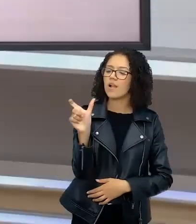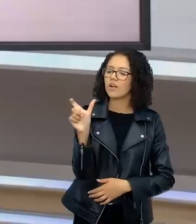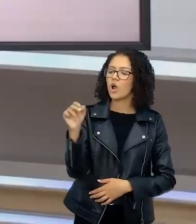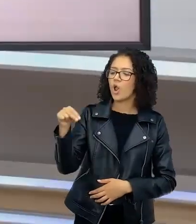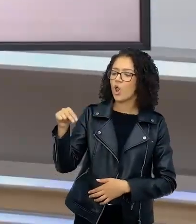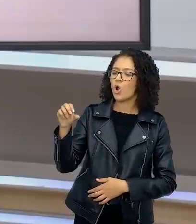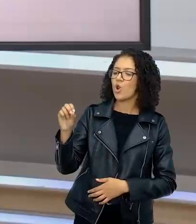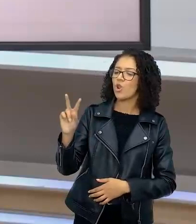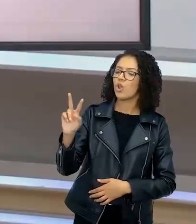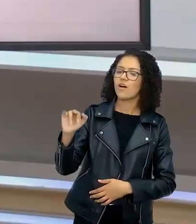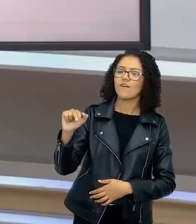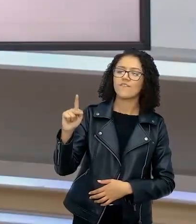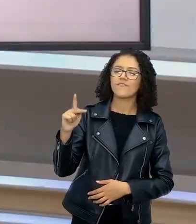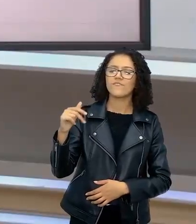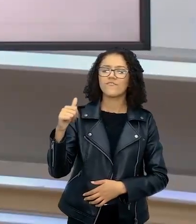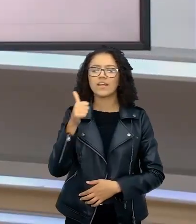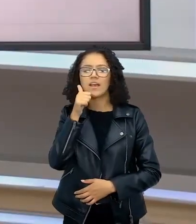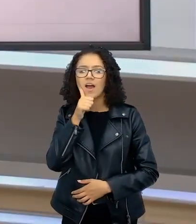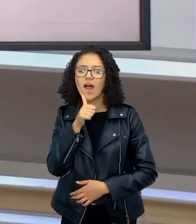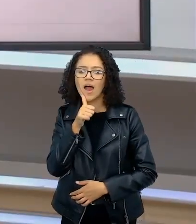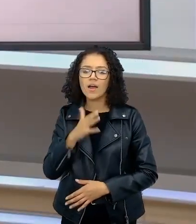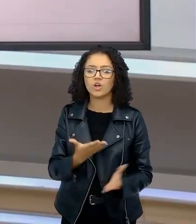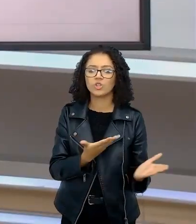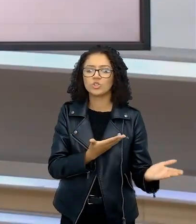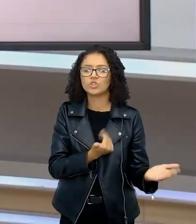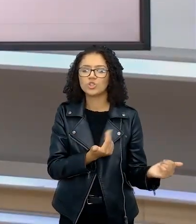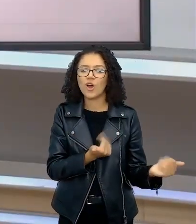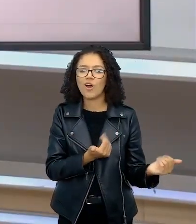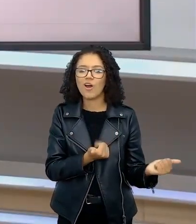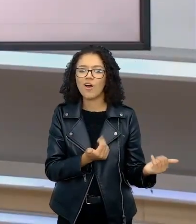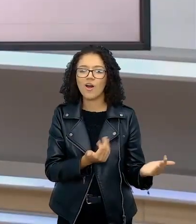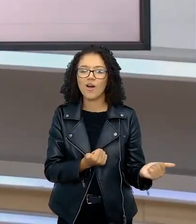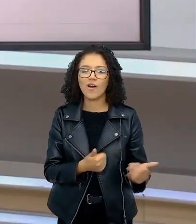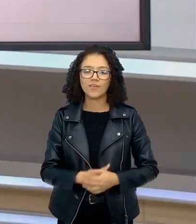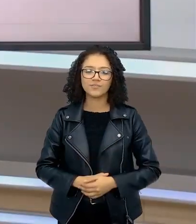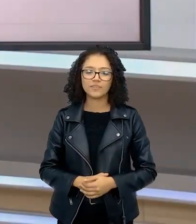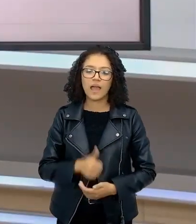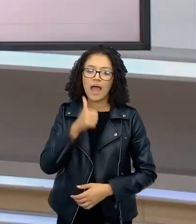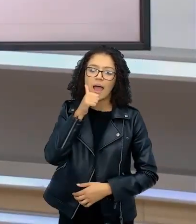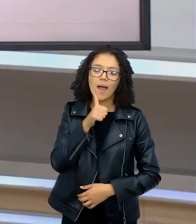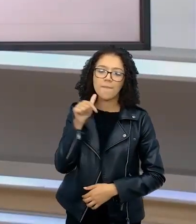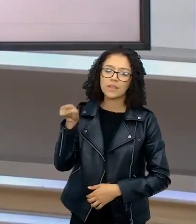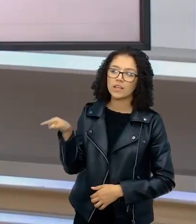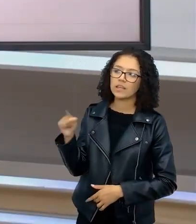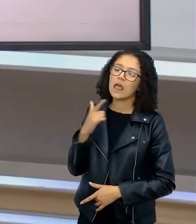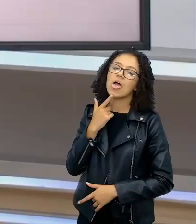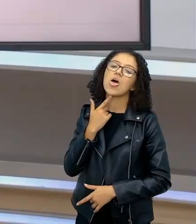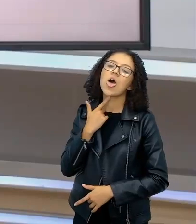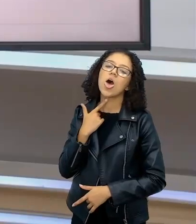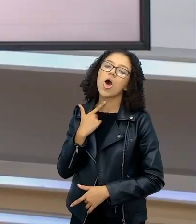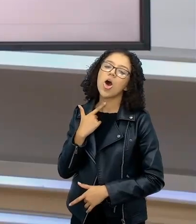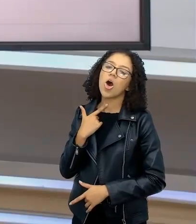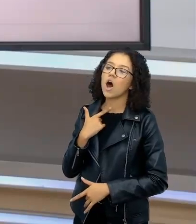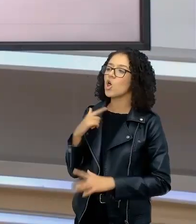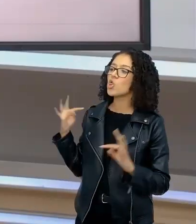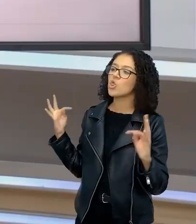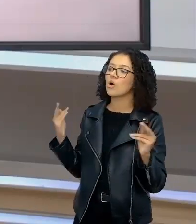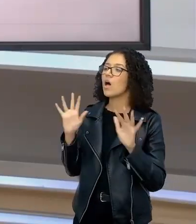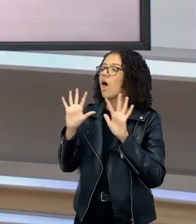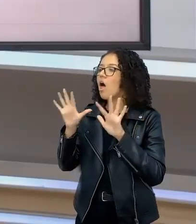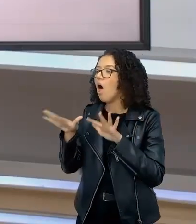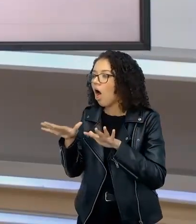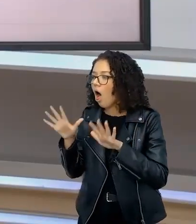a gente tem essa ideia da novinha como sendo a menina desejada, como sendo a menina que todo homem